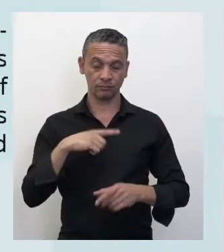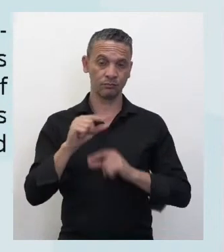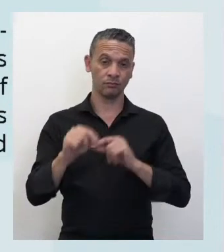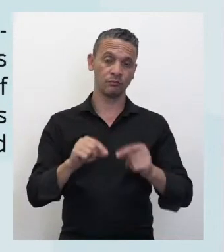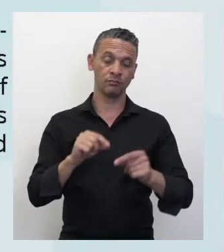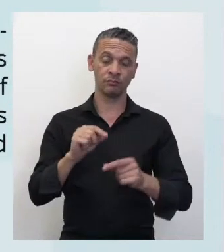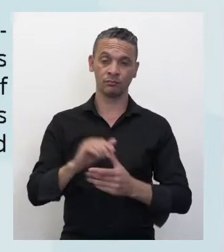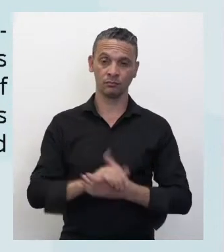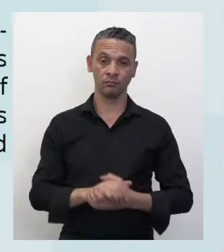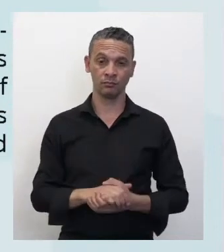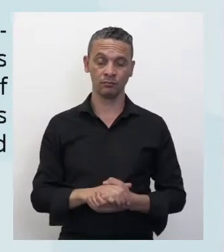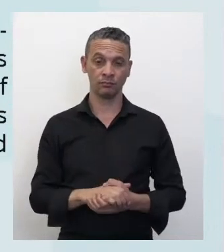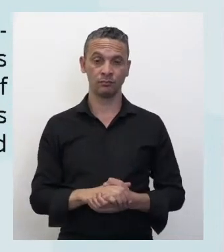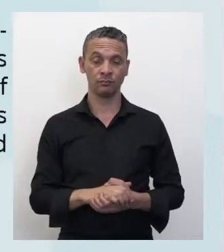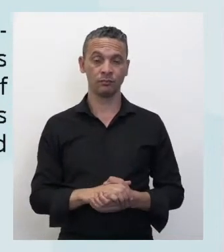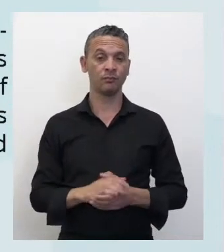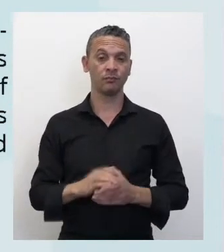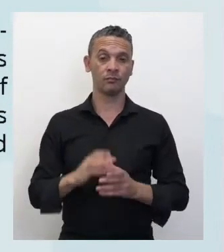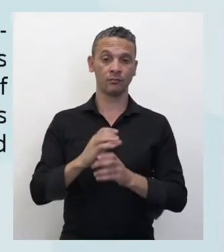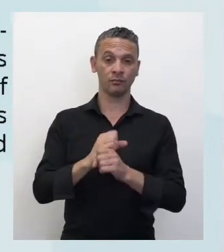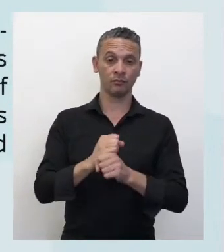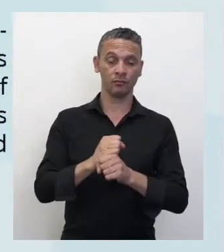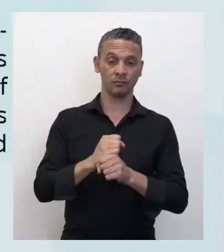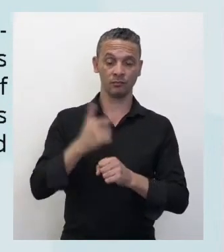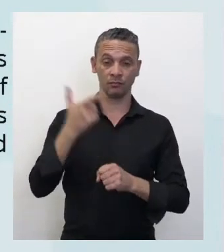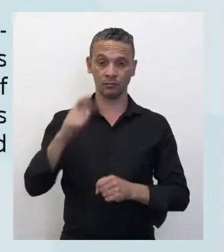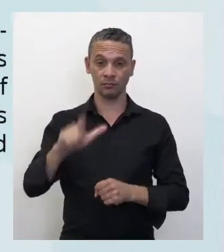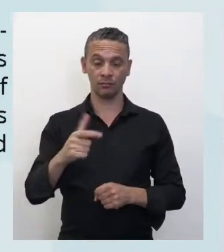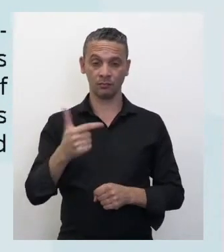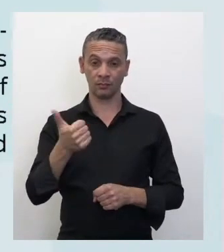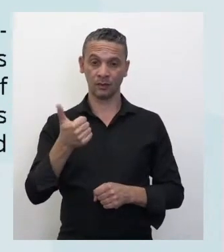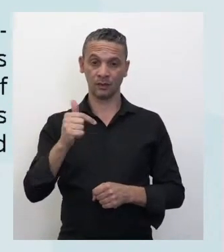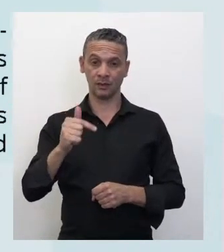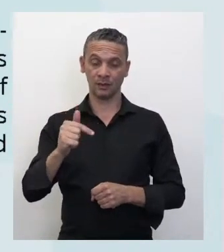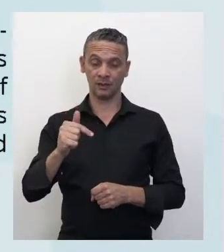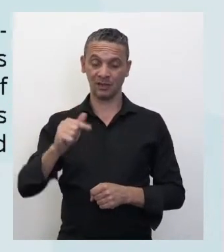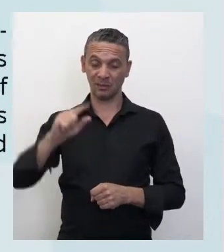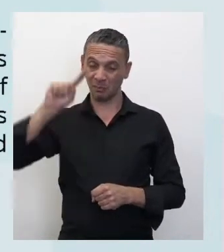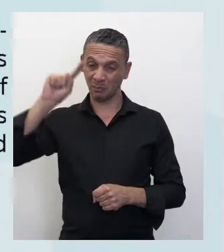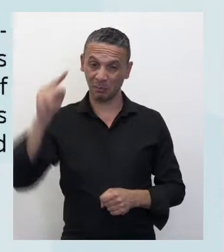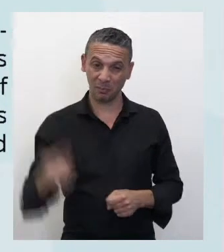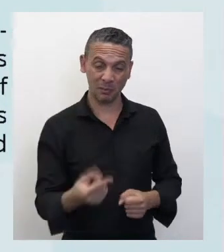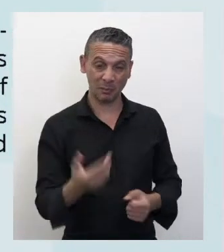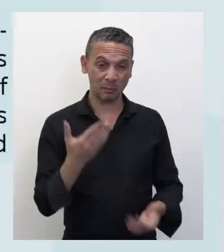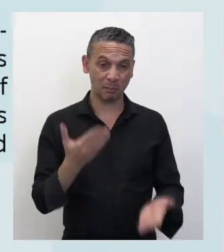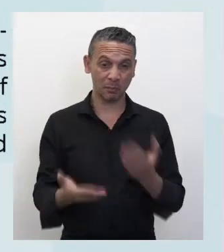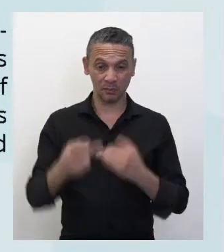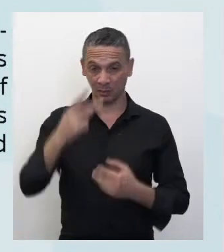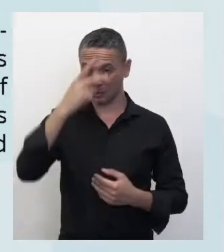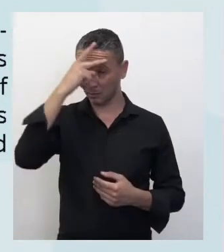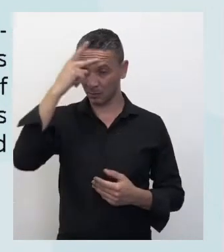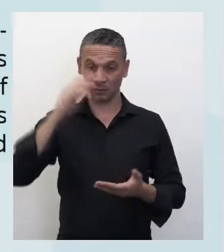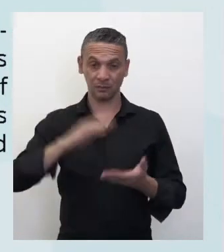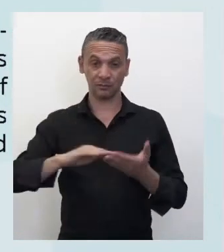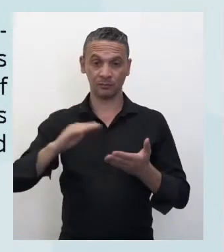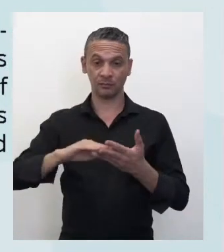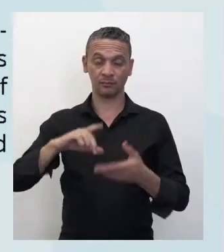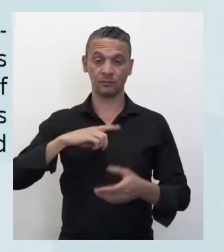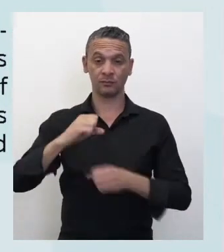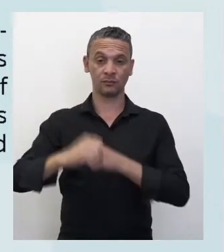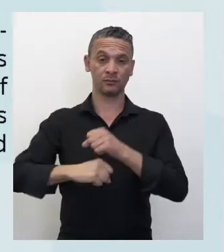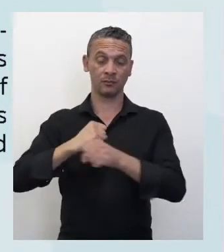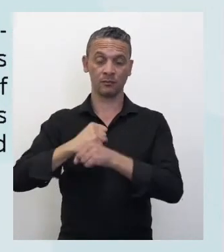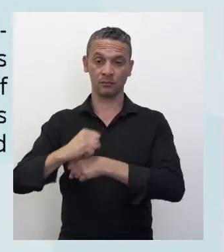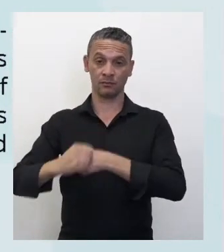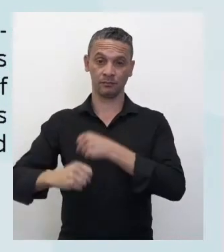annually. Atingindo cerca de 17 toneladas por pessoa anualmente. Of the 8.2 billion tons of